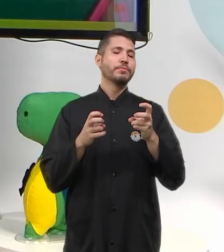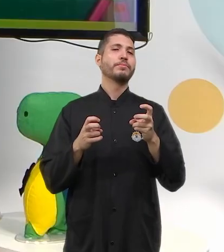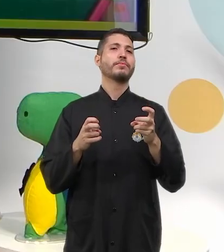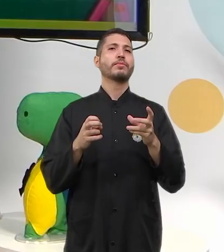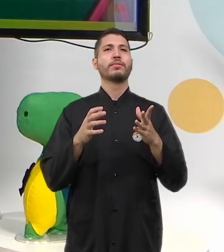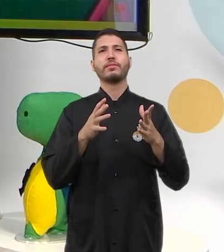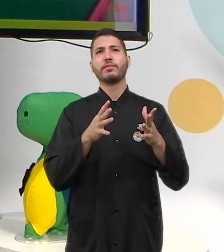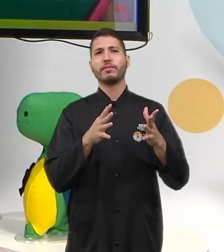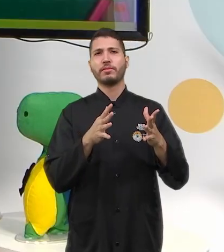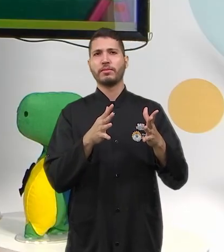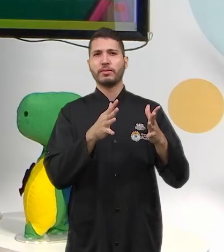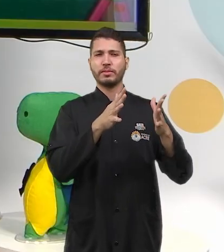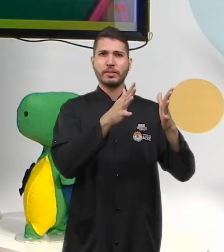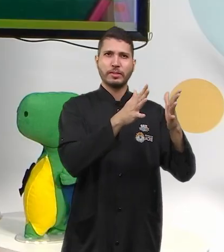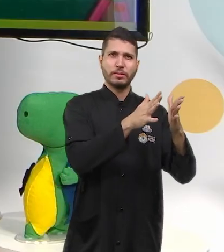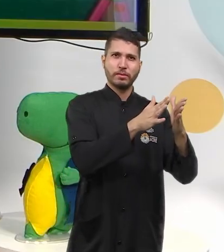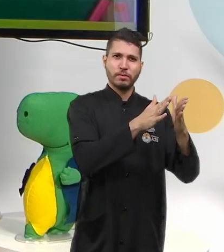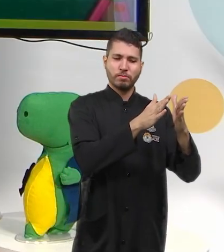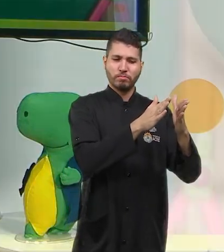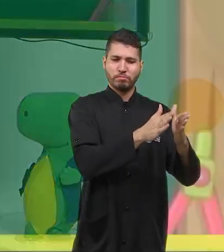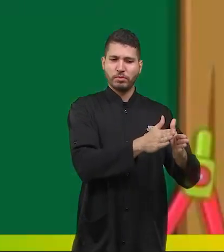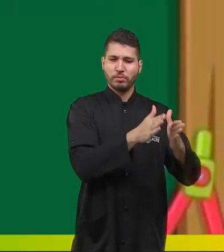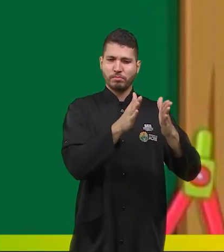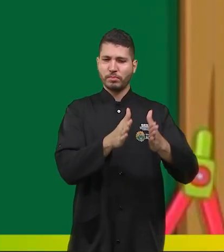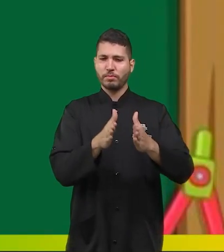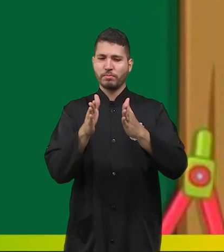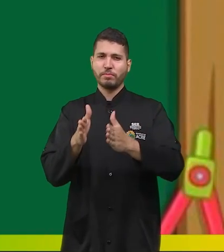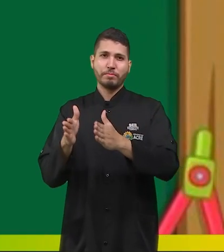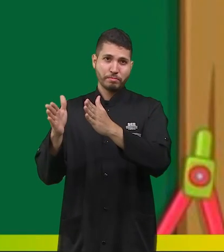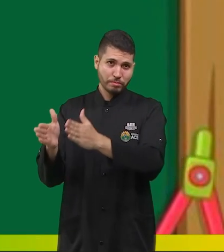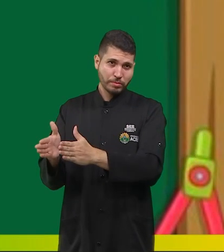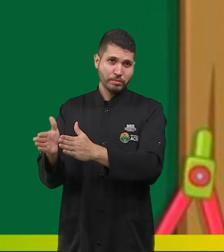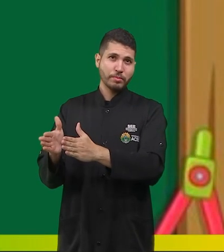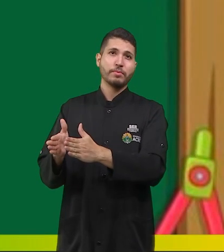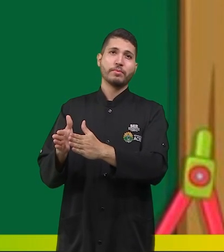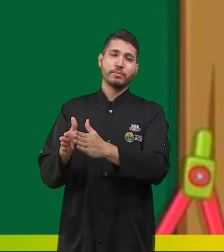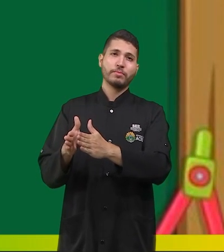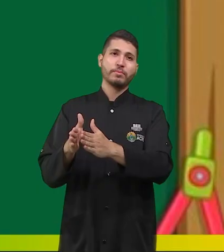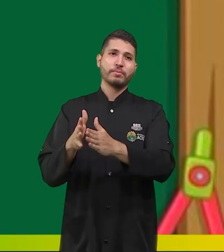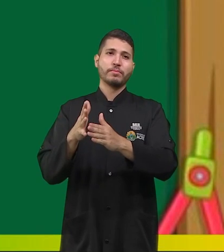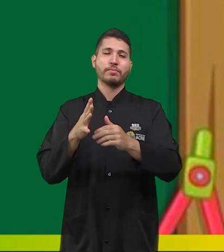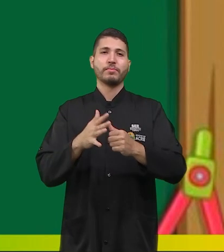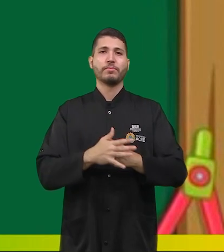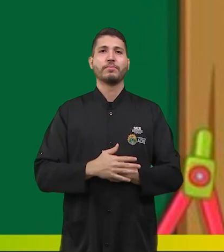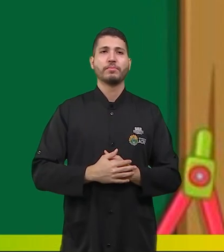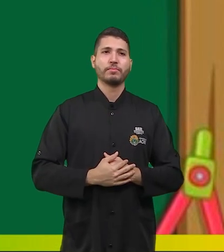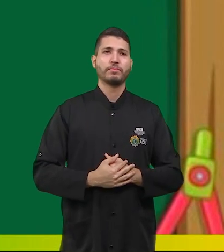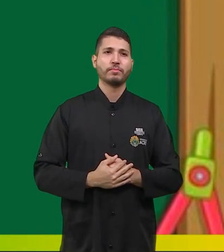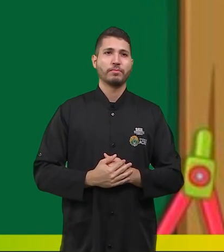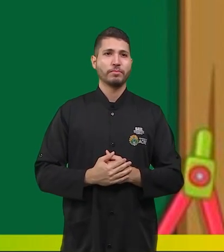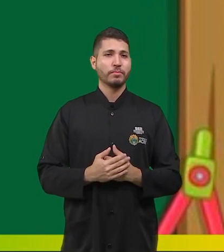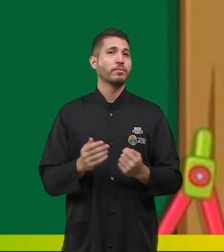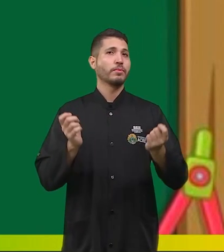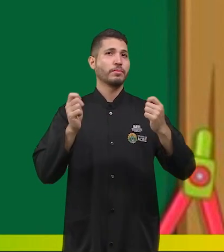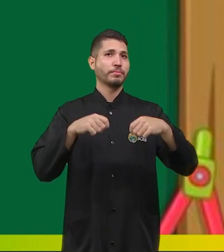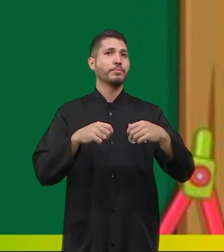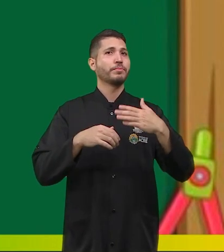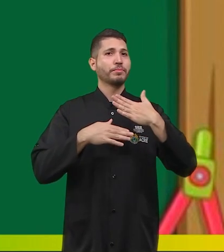sempre abrangendo um pouco maior, tá bom? Vamos lá, seguindo aqui, ó. Por sua vez, as capacidades